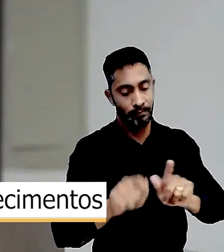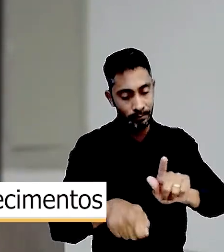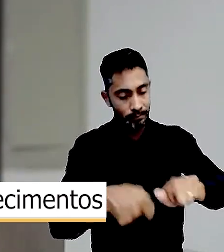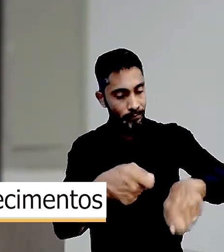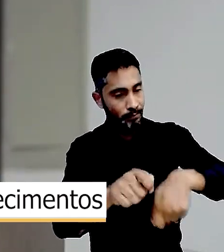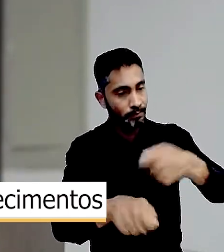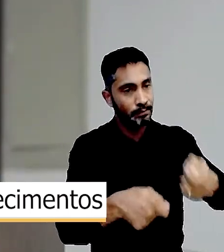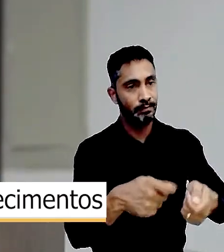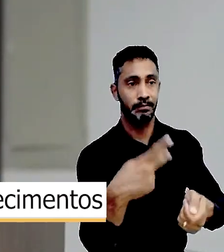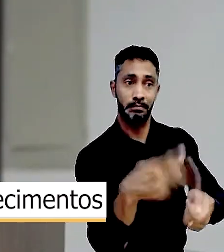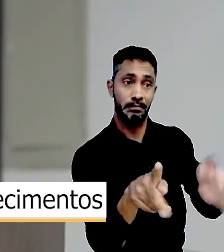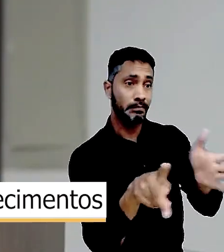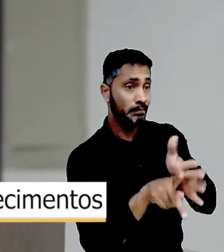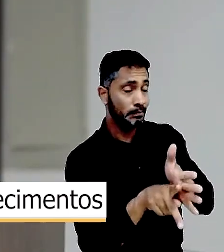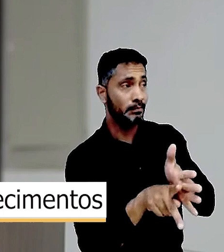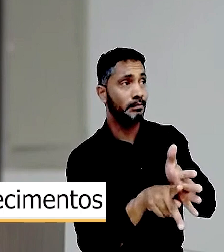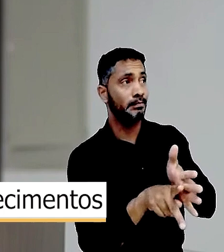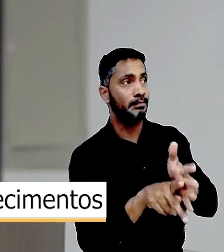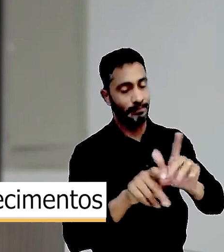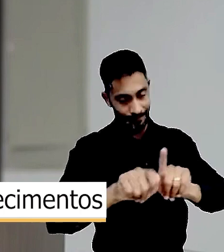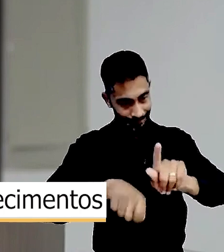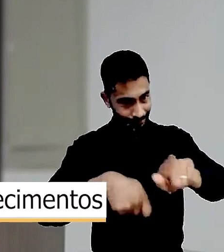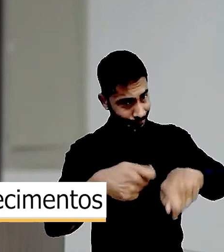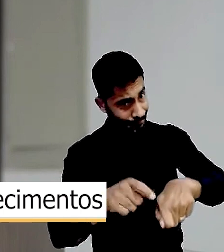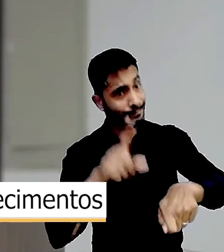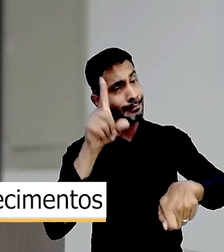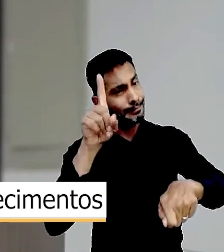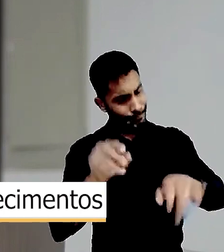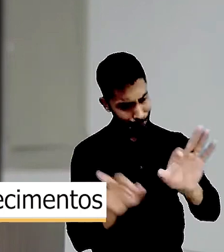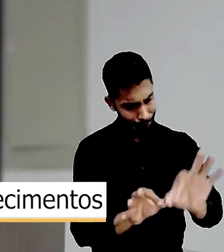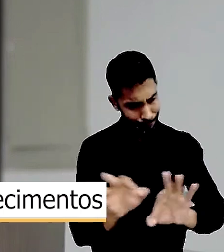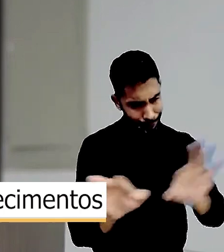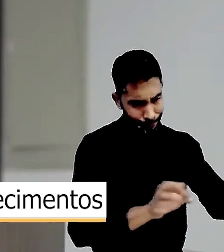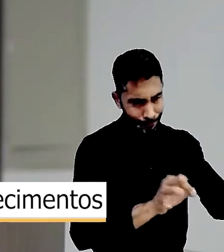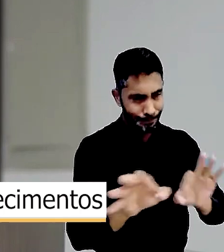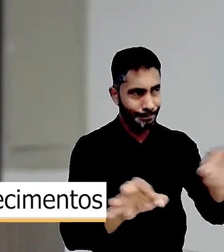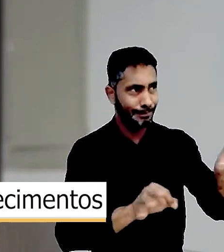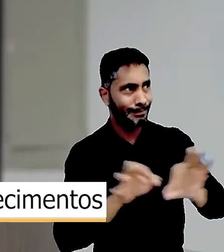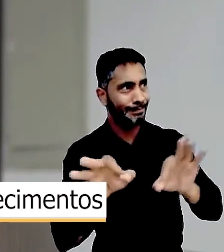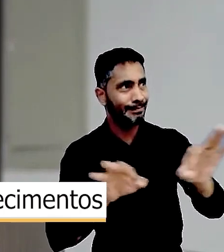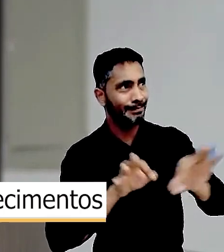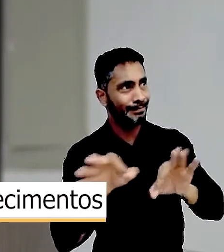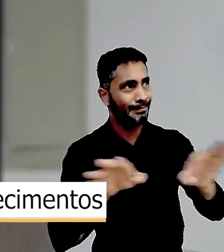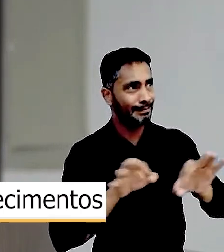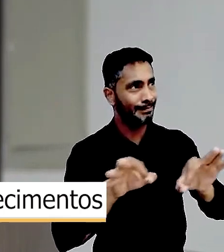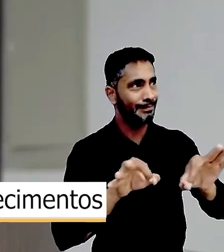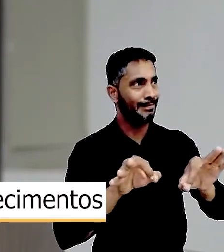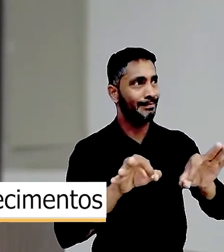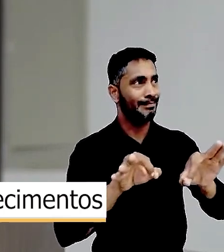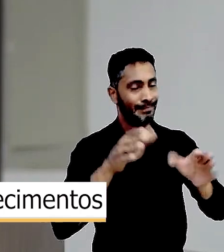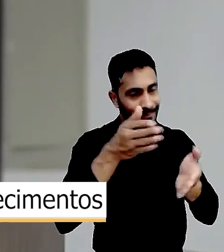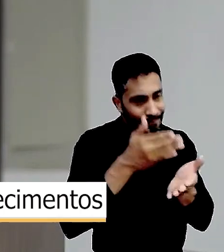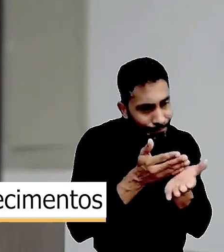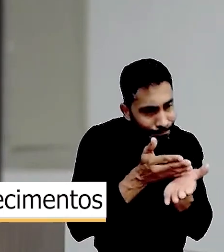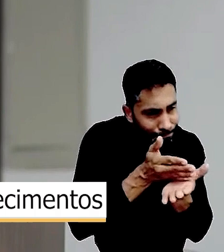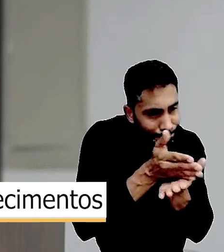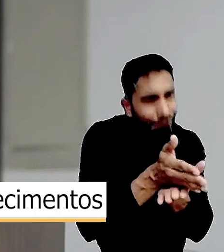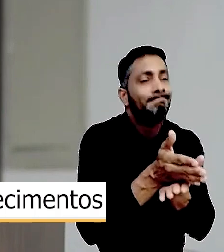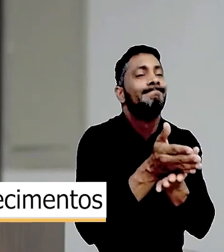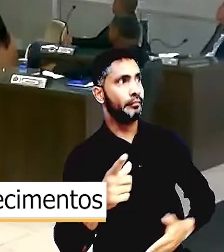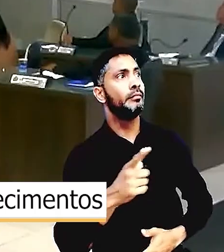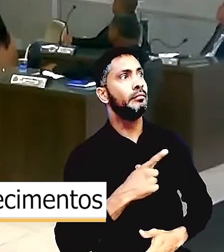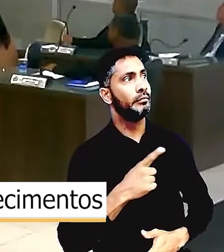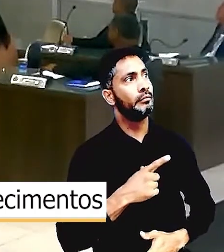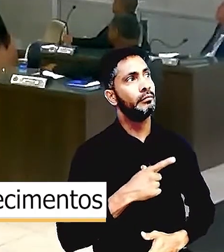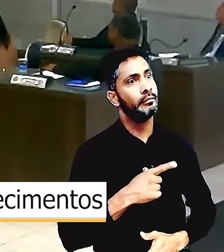Janaúba, doutor Elvésio Albuquerque, usou a tribuna para esclarecer assuntos relacionados à saúde do